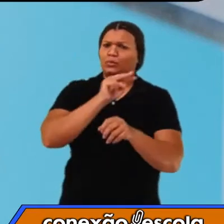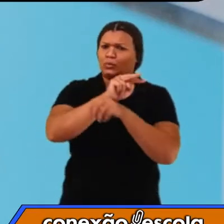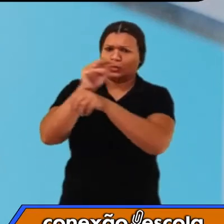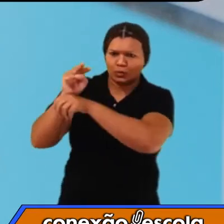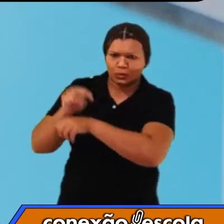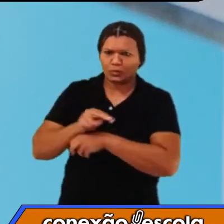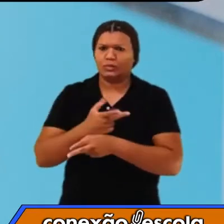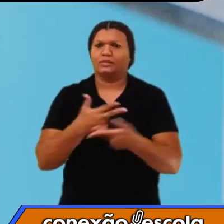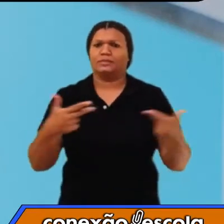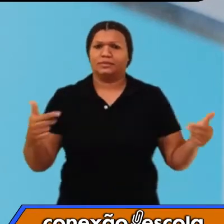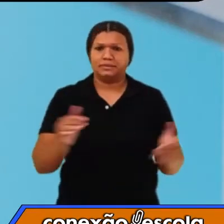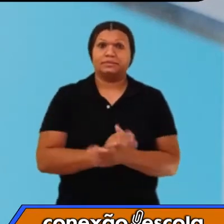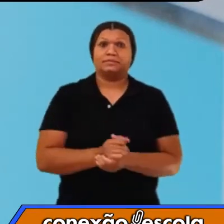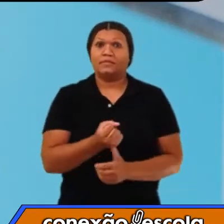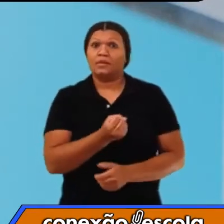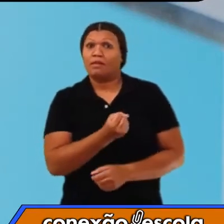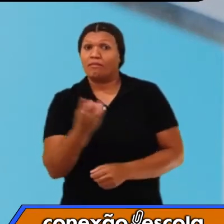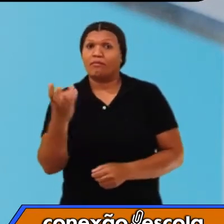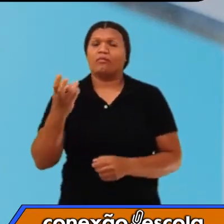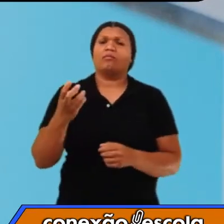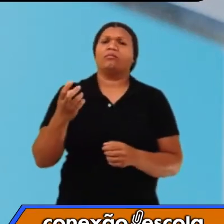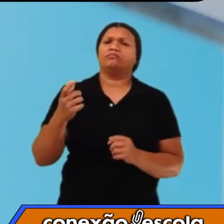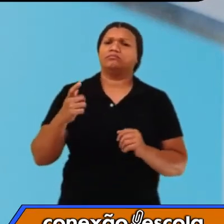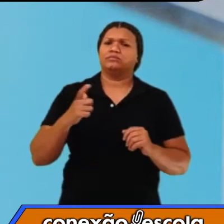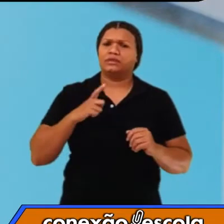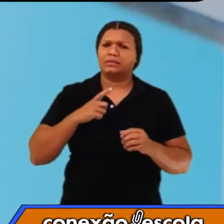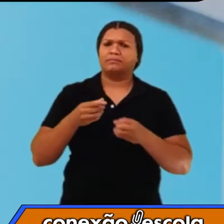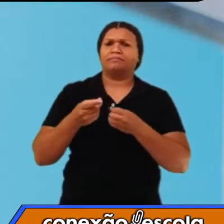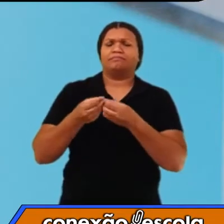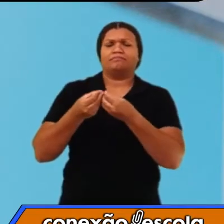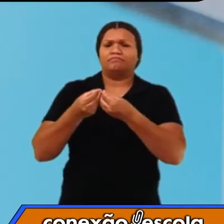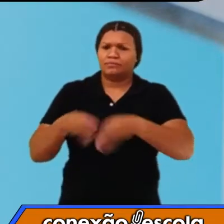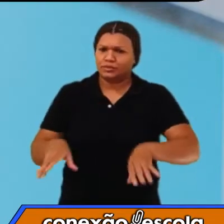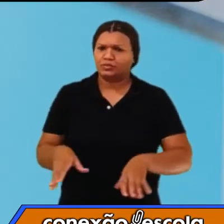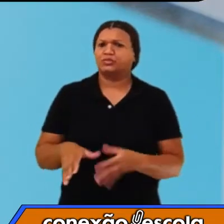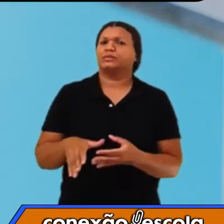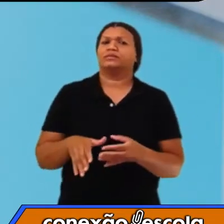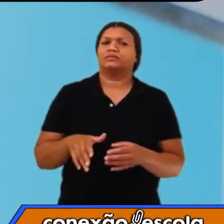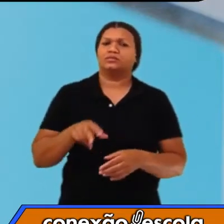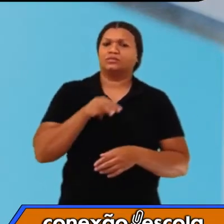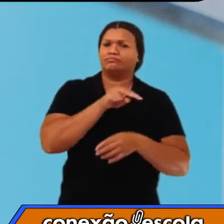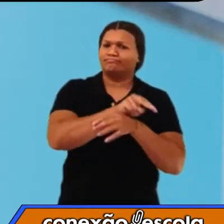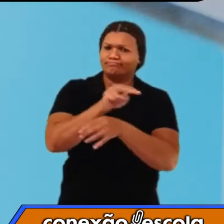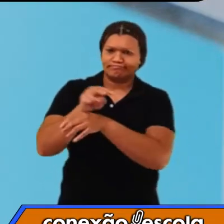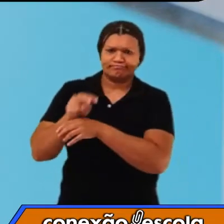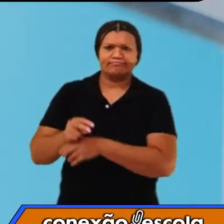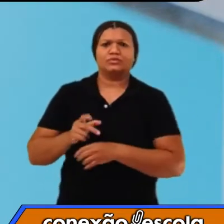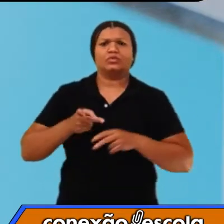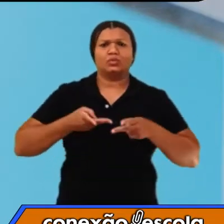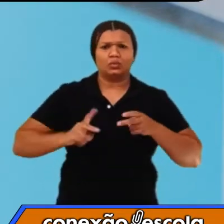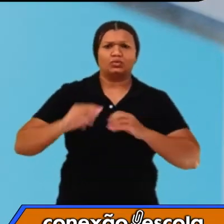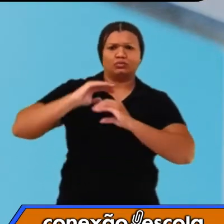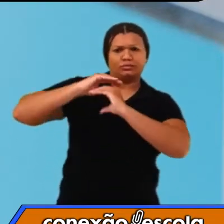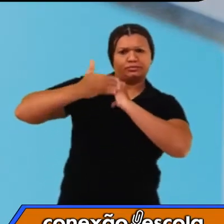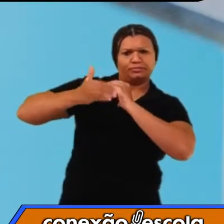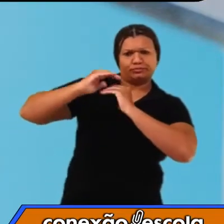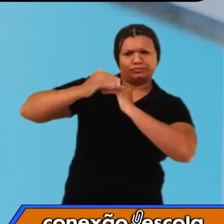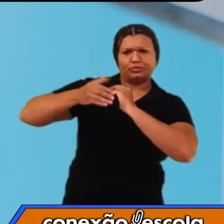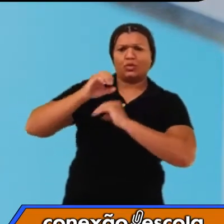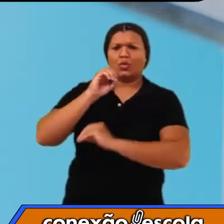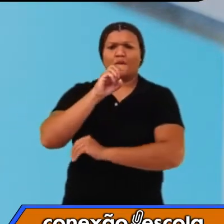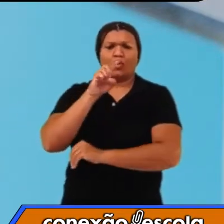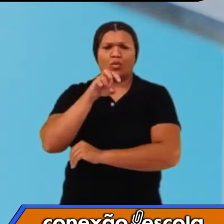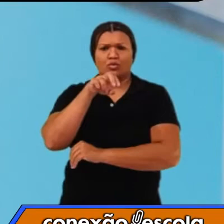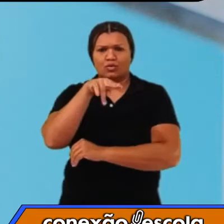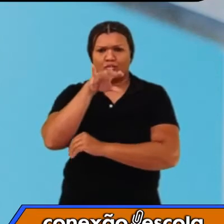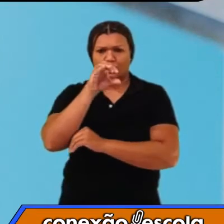gases estão sendo prejudiciais à manutenção dessa camada. Nessa